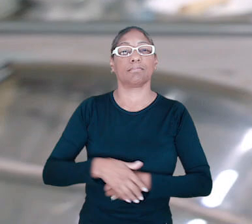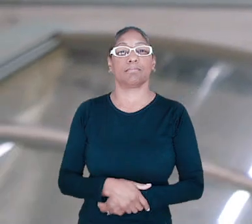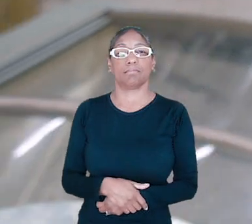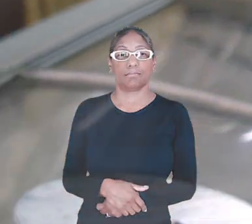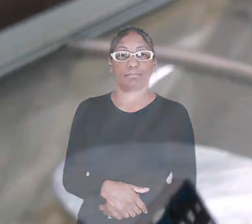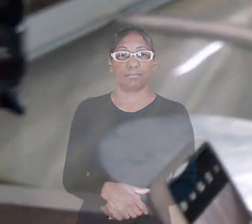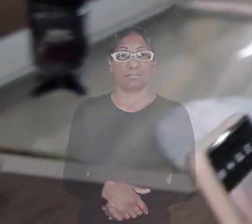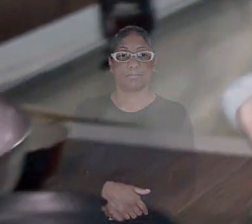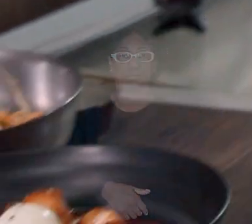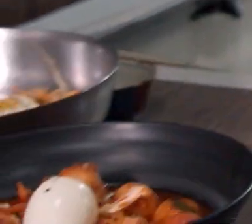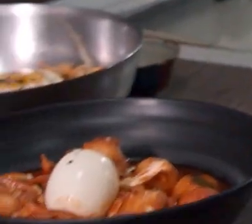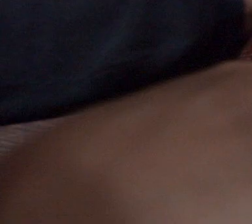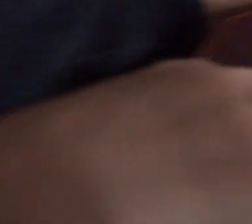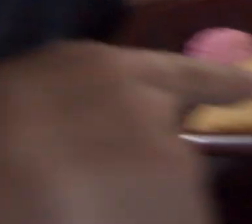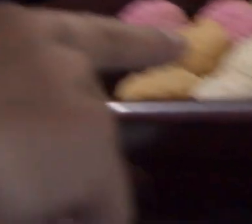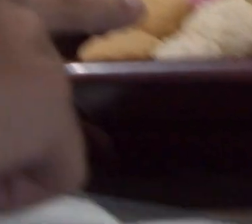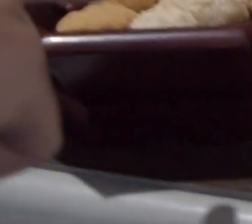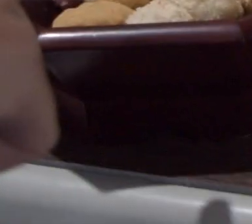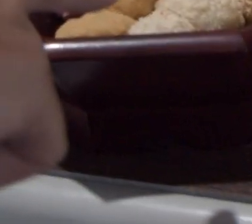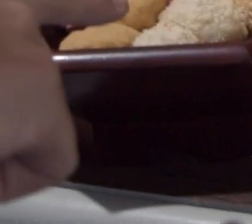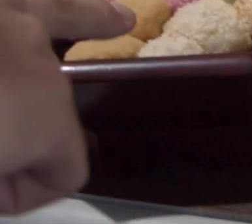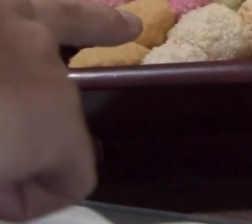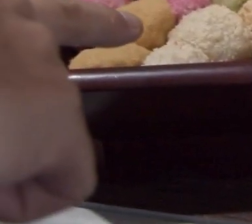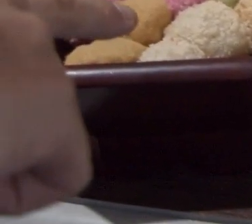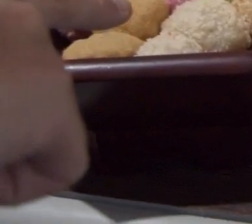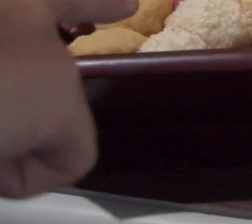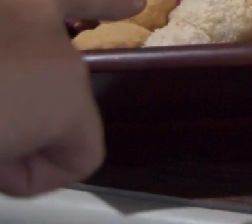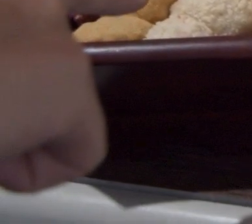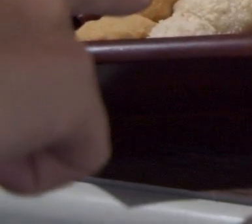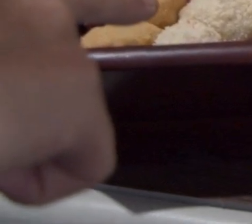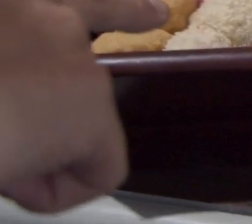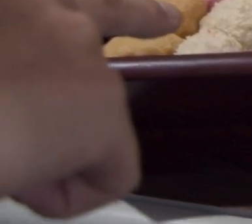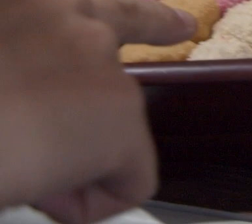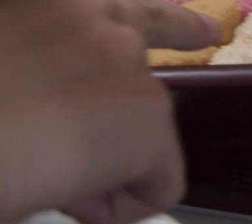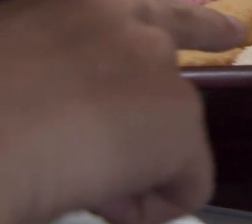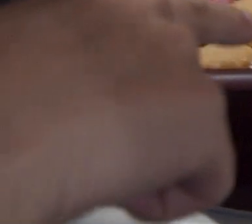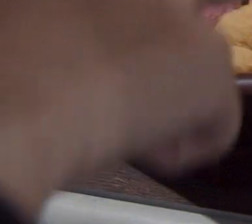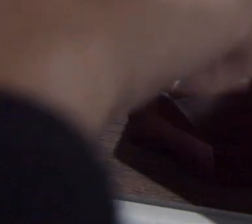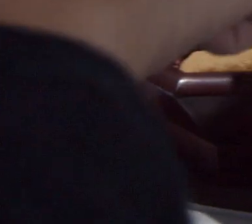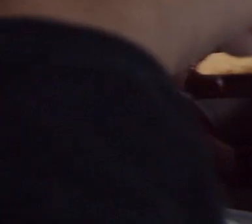Feito um quadro aqui, tudo certinho lá. Pessoas segurando bolinhos coloridos com hashi.